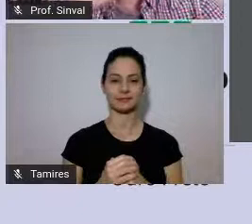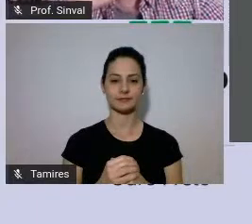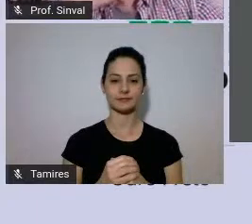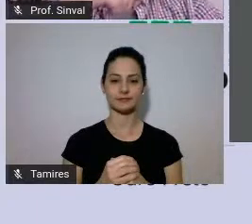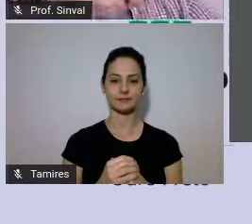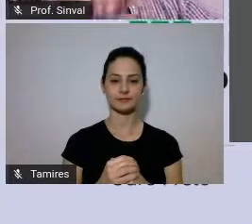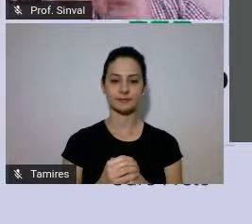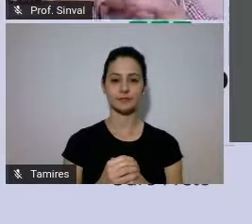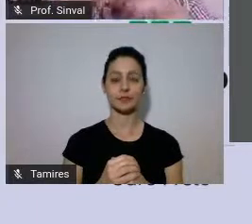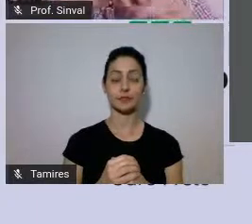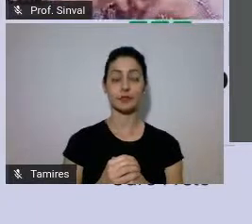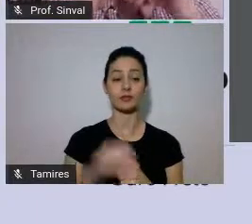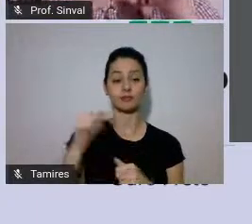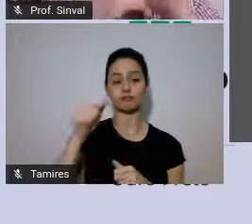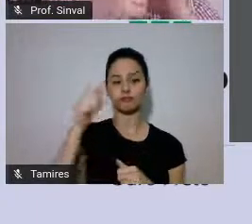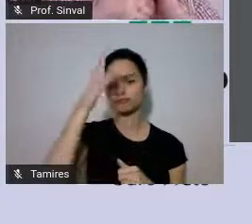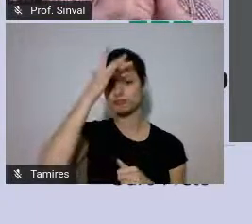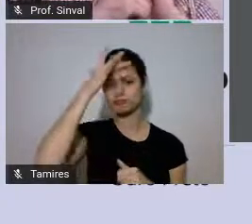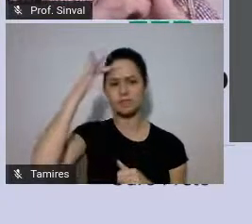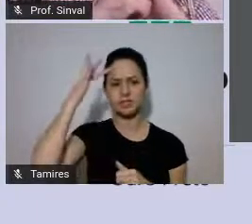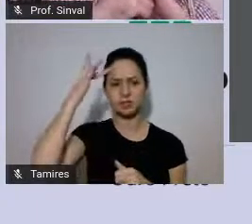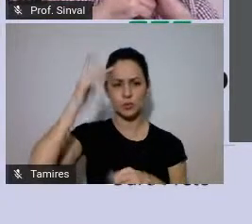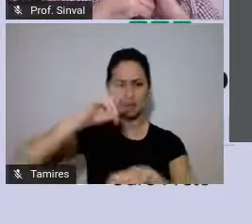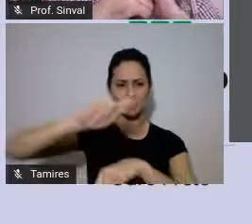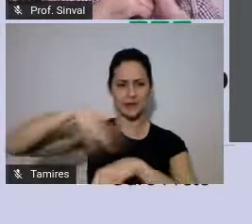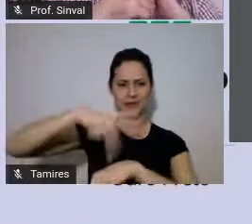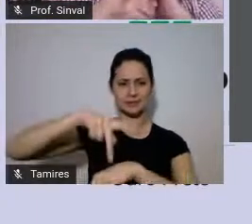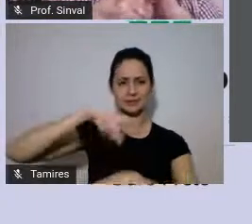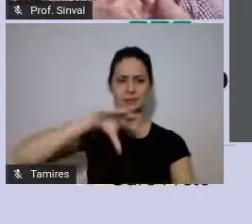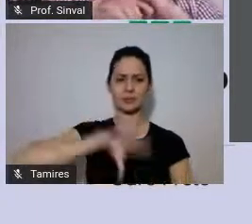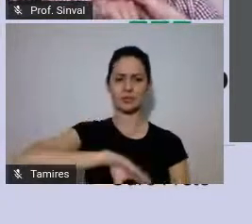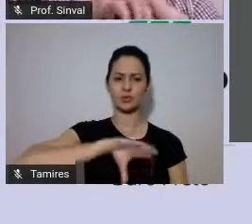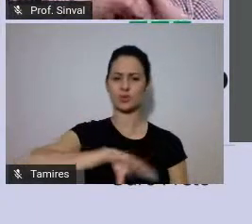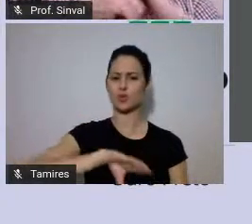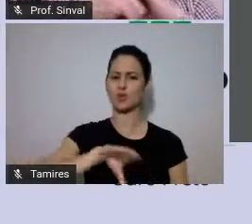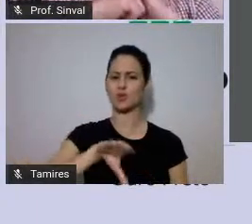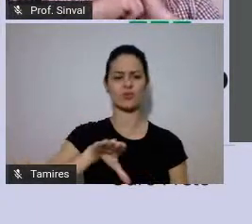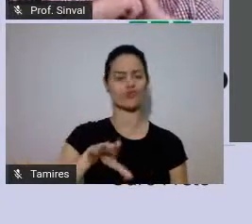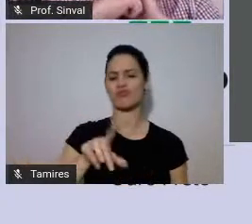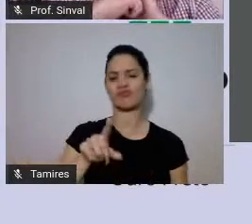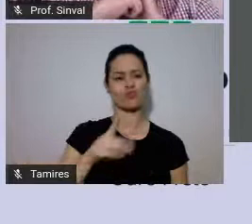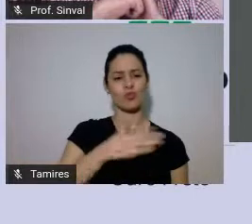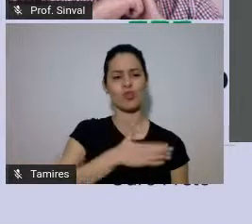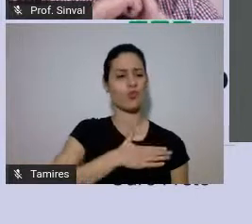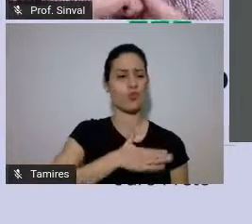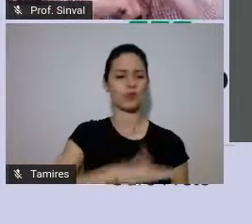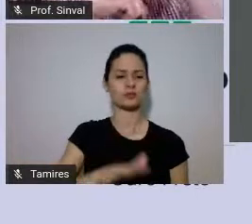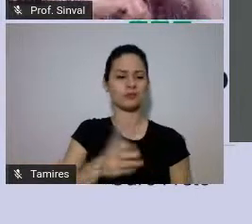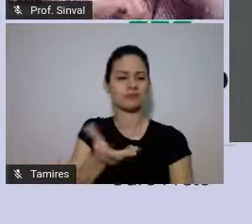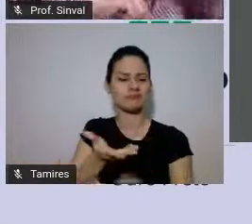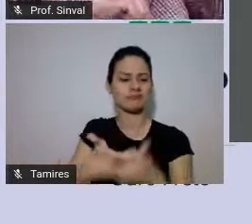Os portugueses, eles não eram afeitos à prática de se compartilhar comida com estrangeiros ou